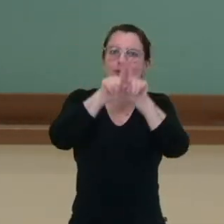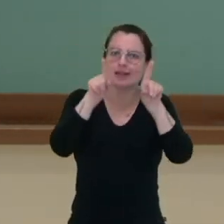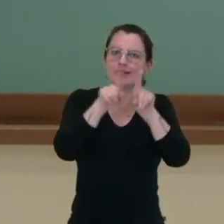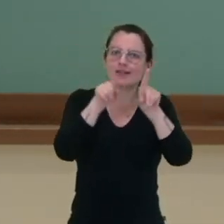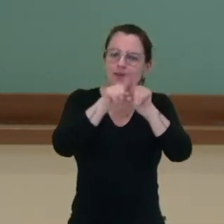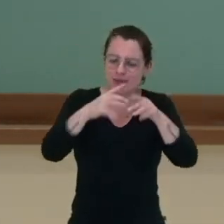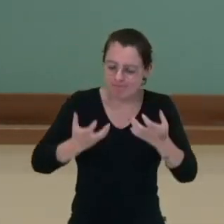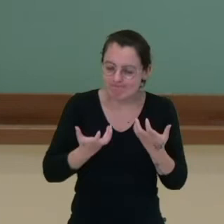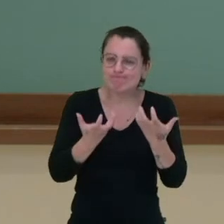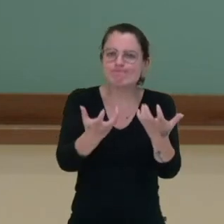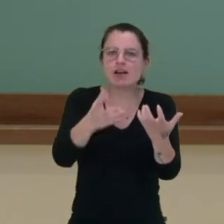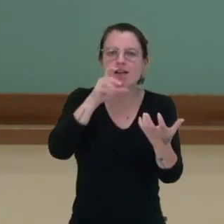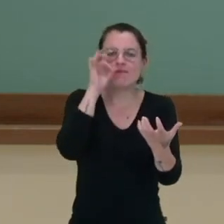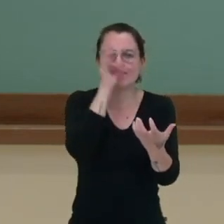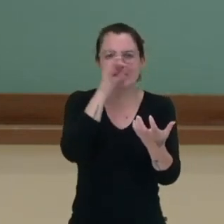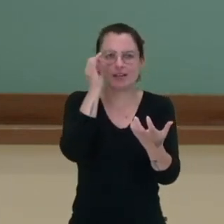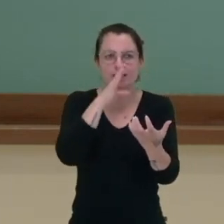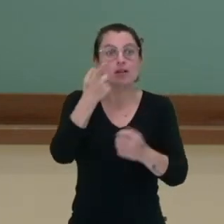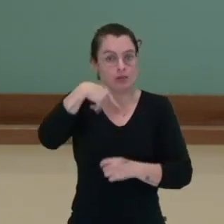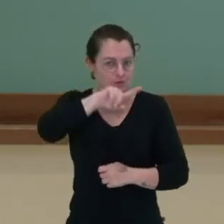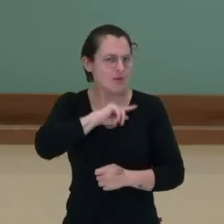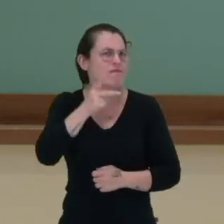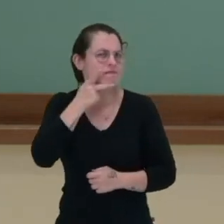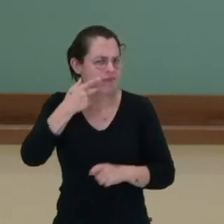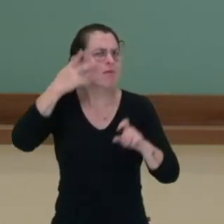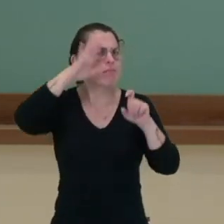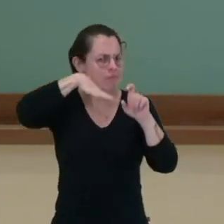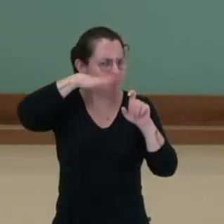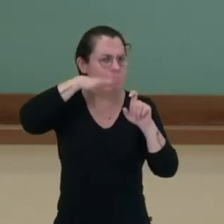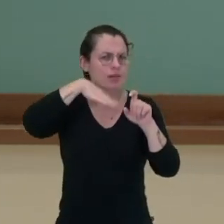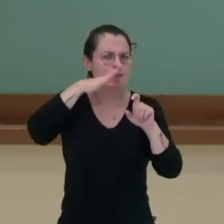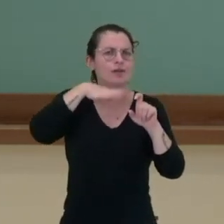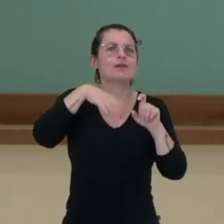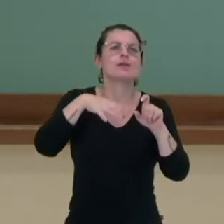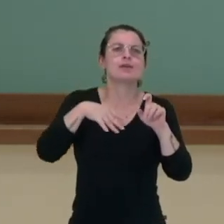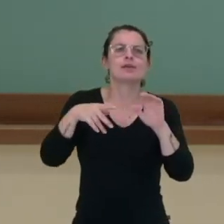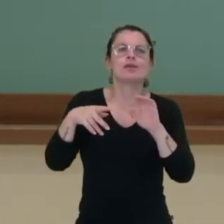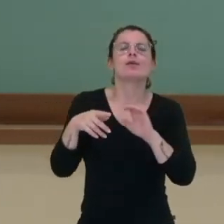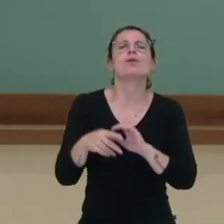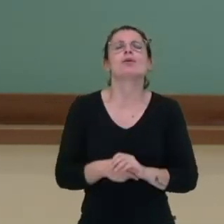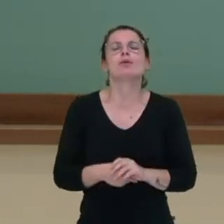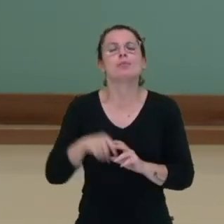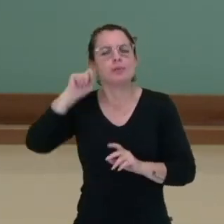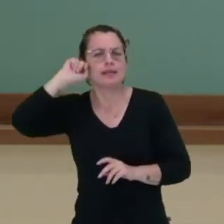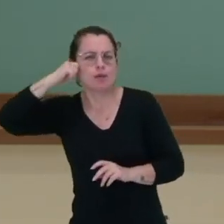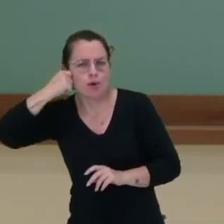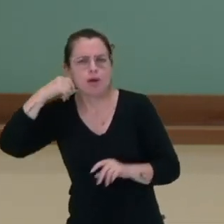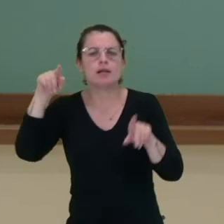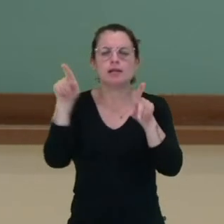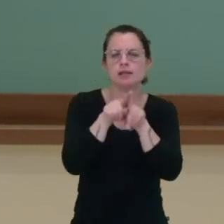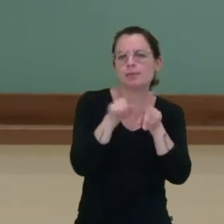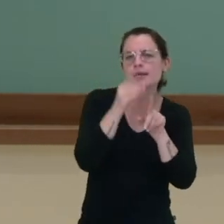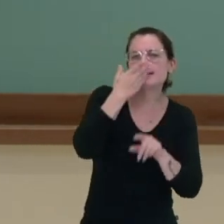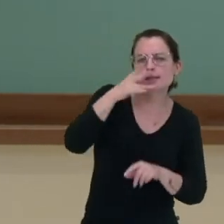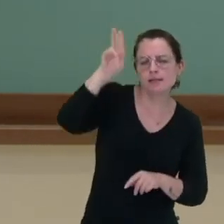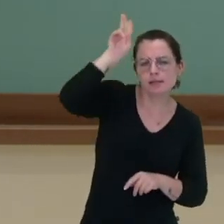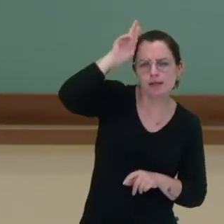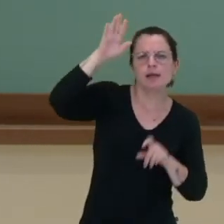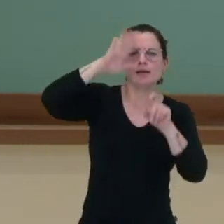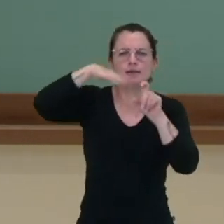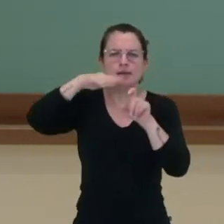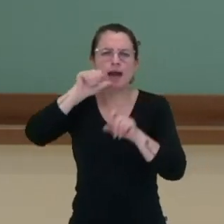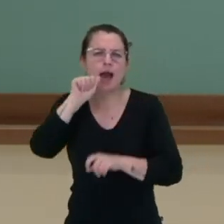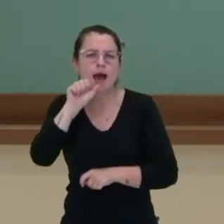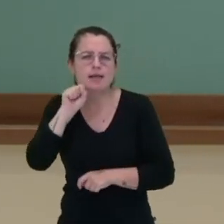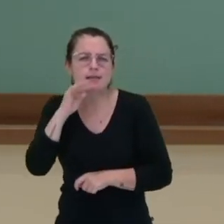gente fala da mitologia iorubá, quando a gente fala, né, aqui da mitologia guarani, quando a gente fala lá da mitologia